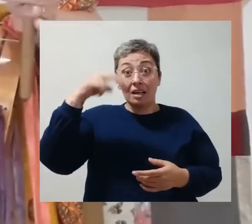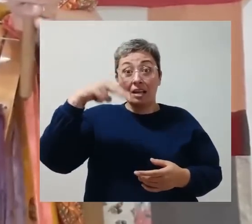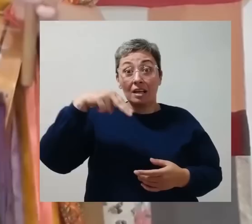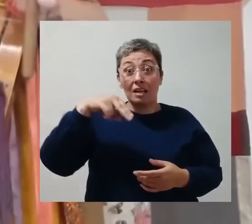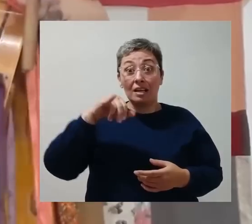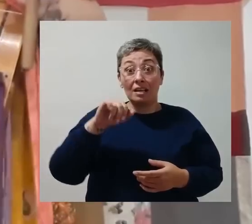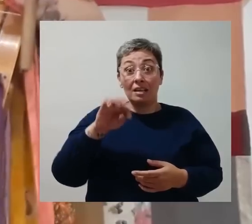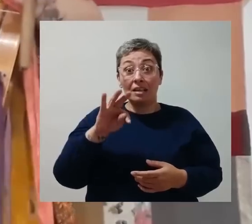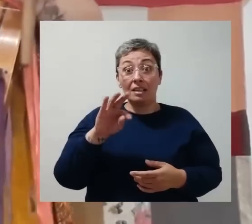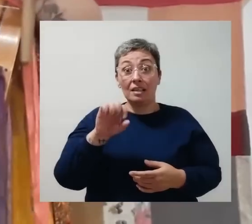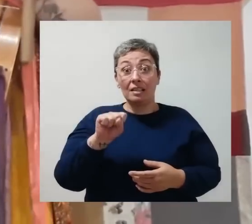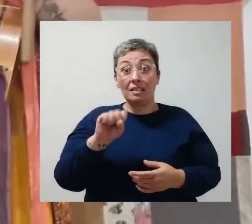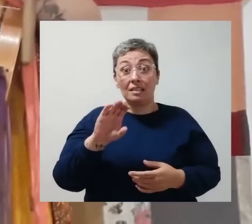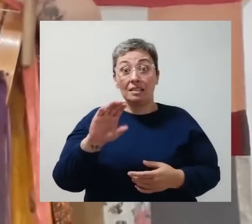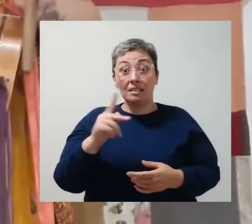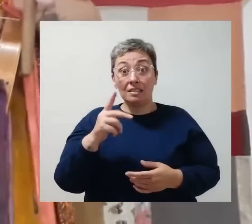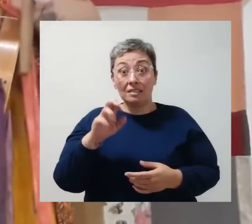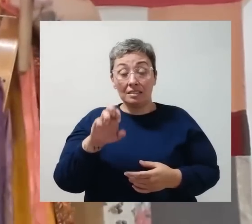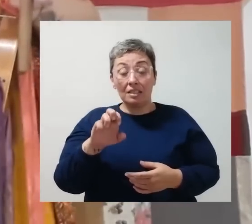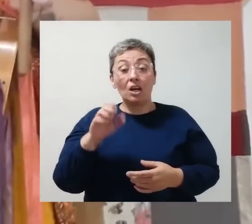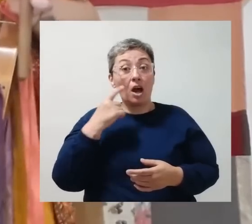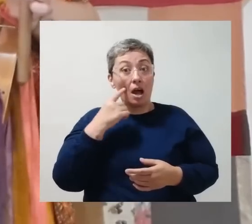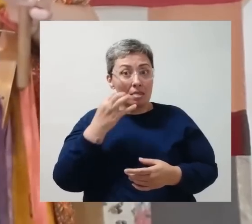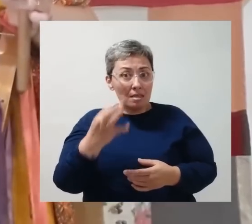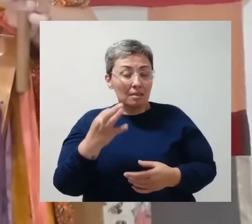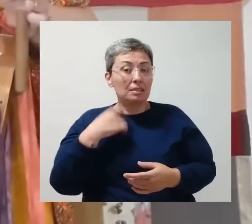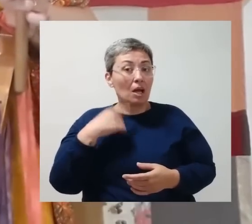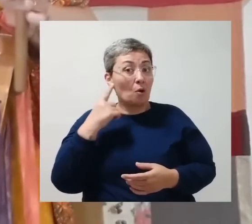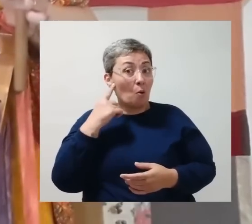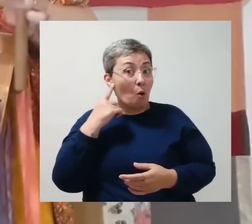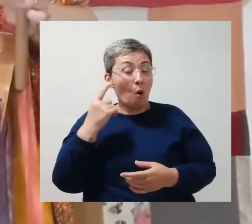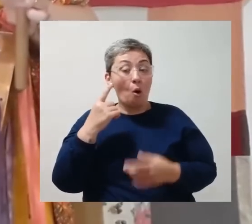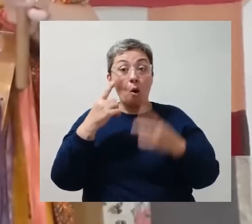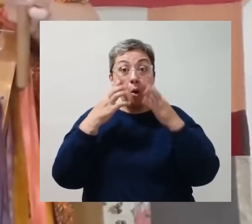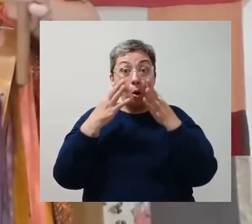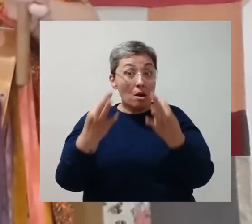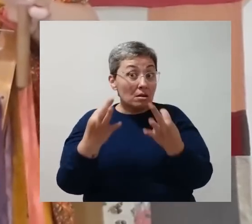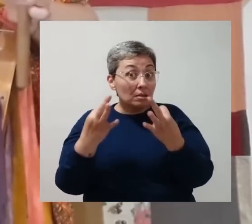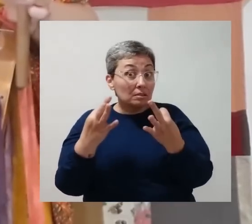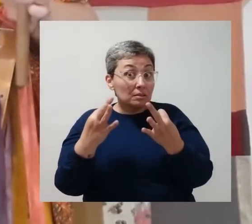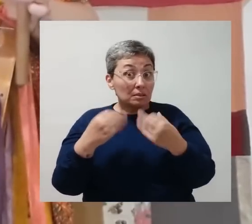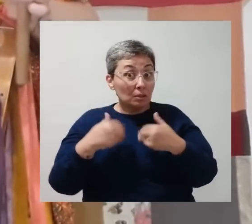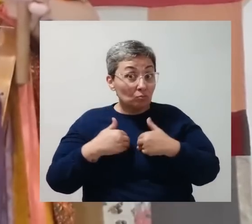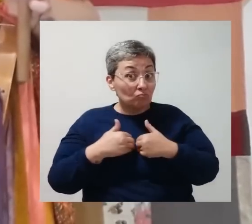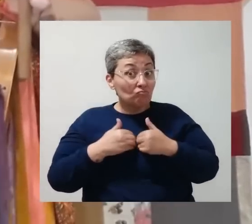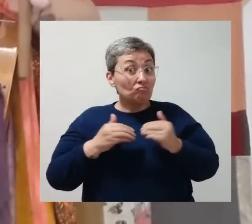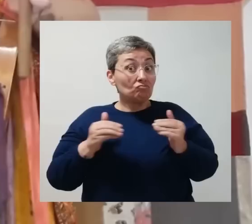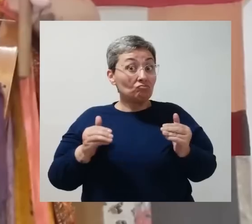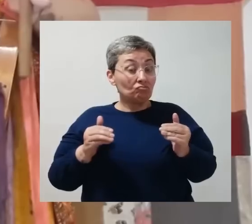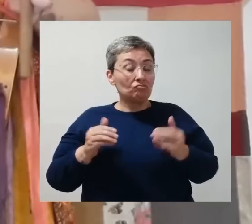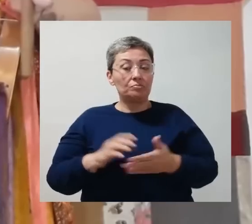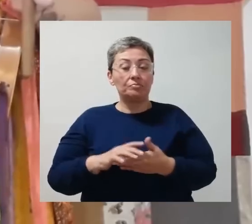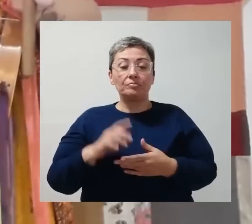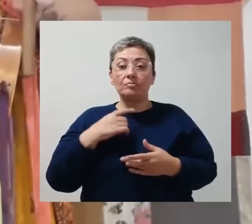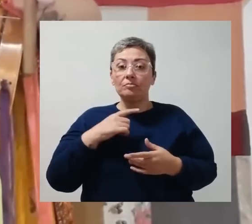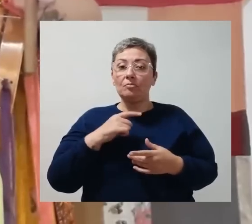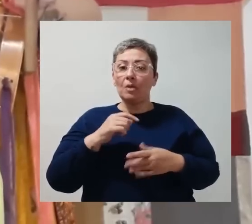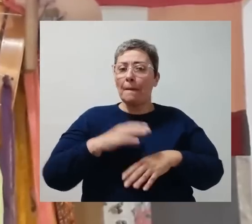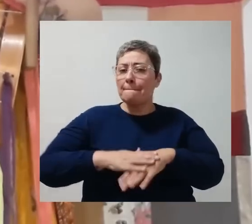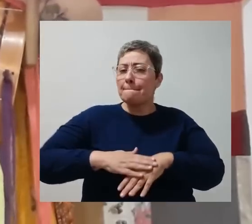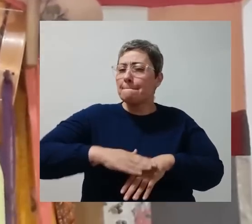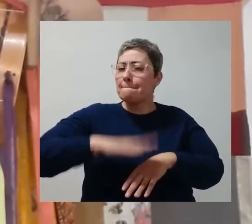filósofo Nietzsche pra gente. Atenção! Ouvidos abertos, corações abertos.